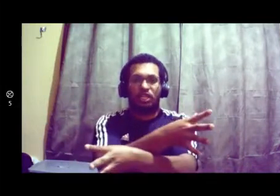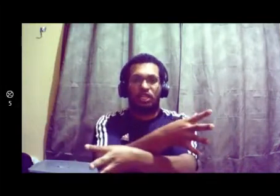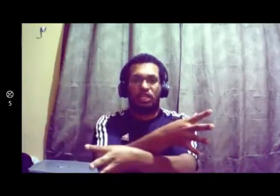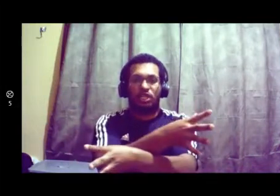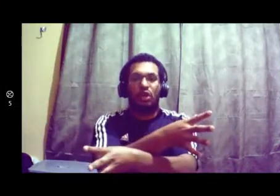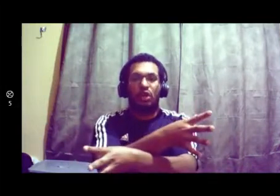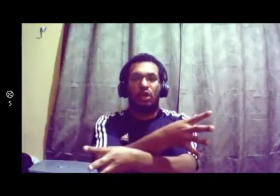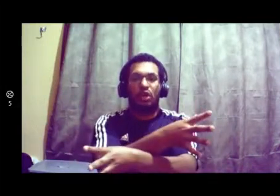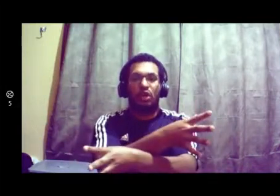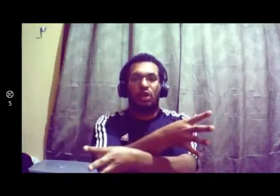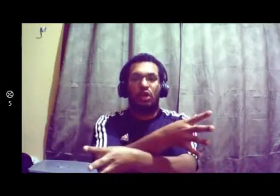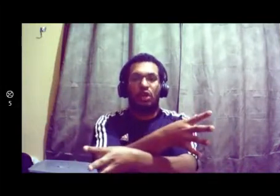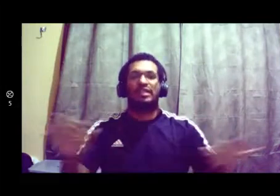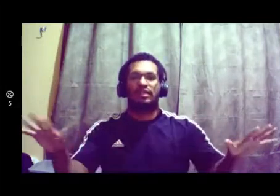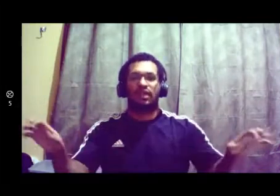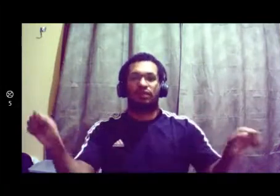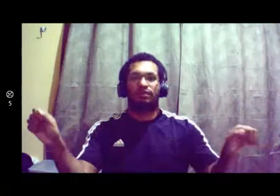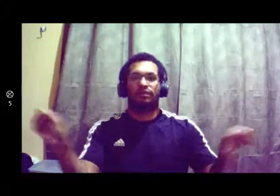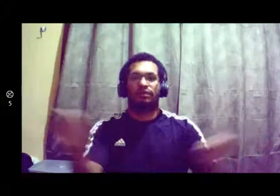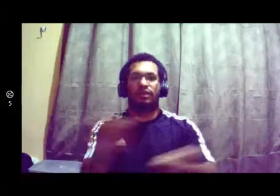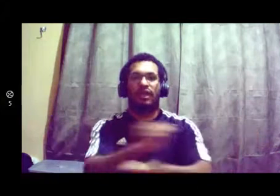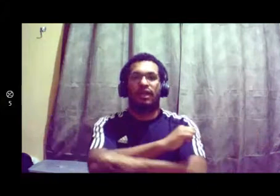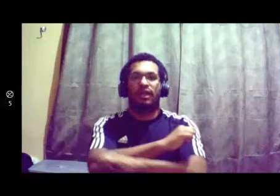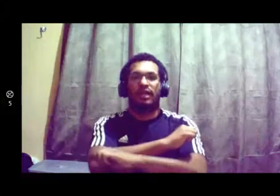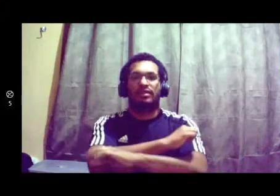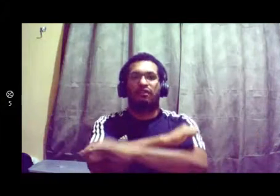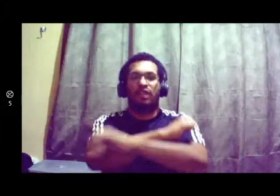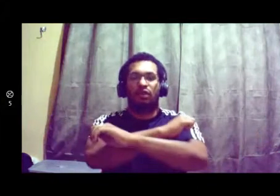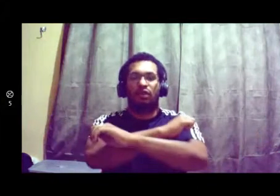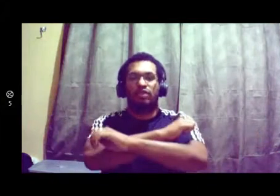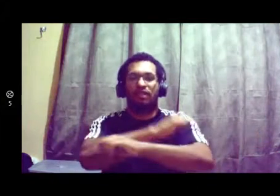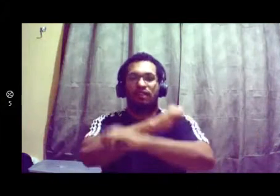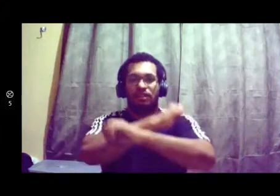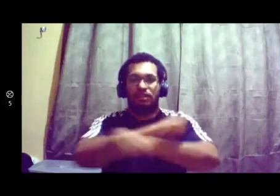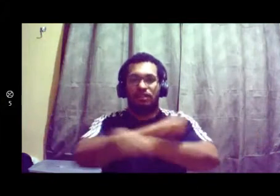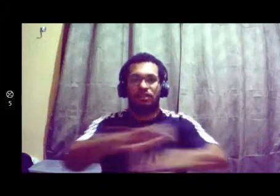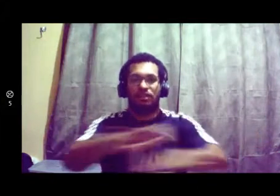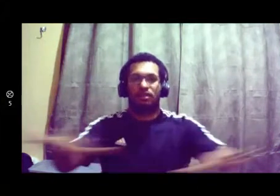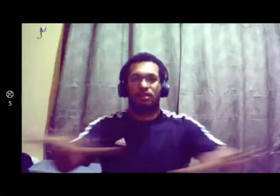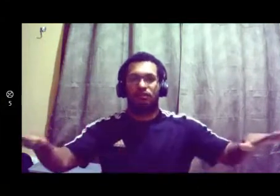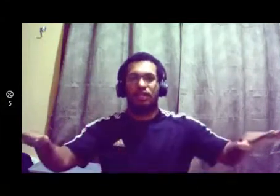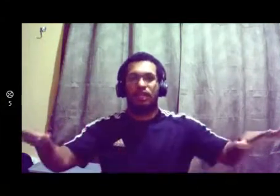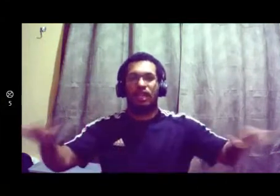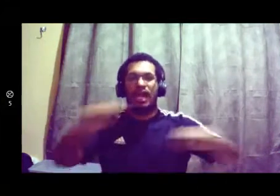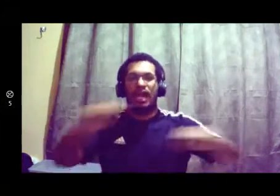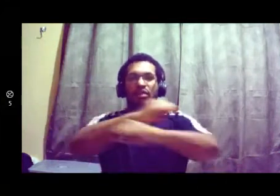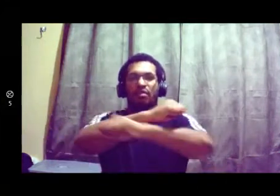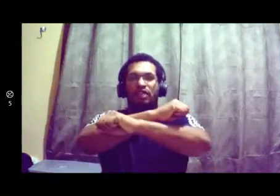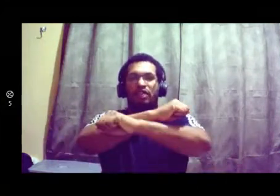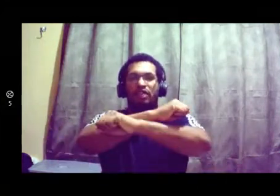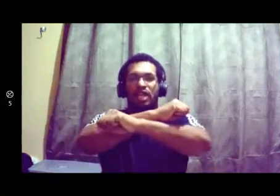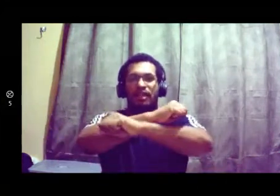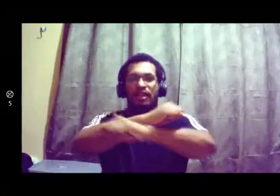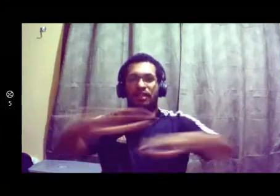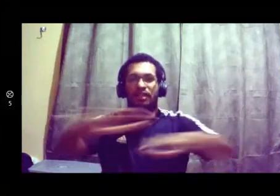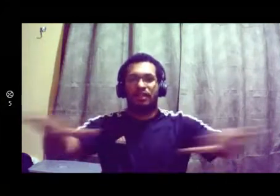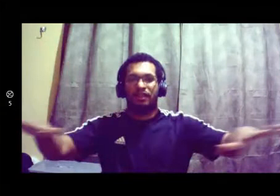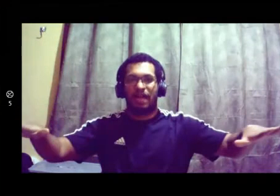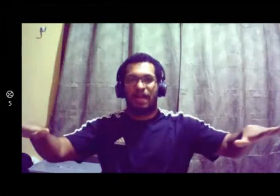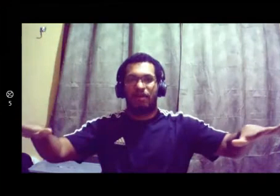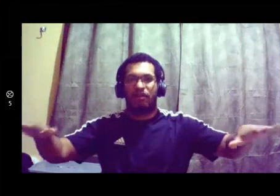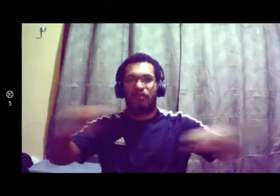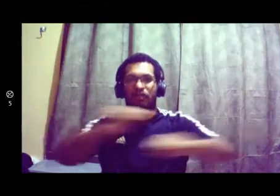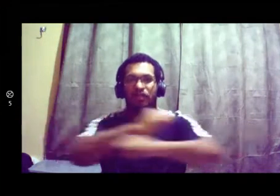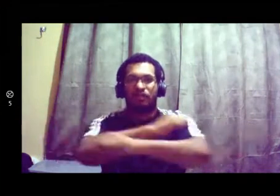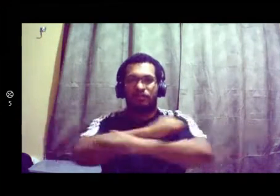na frente. Ou faz assim, né? Assim, ó. Fica cruzado e faz assim. Fim. Aí com a mão fechada e